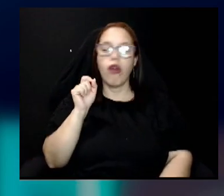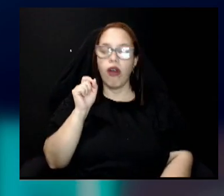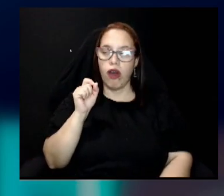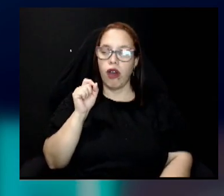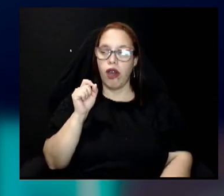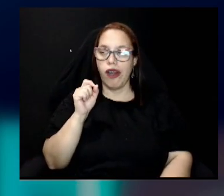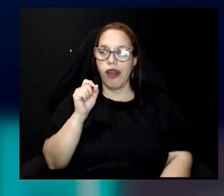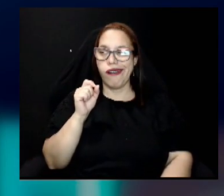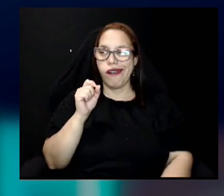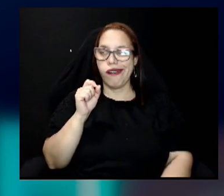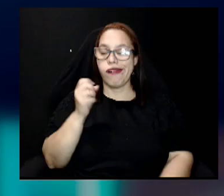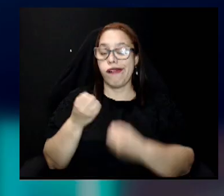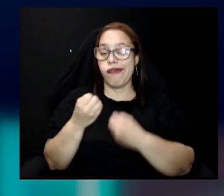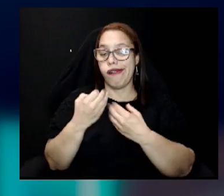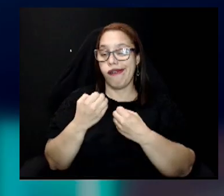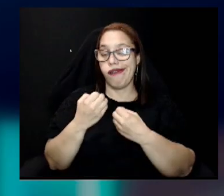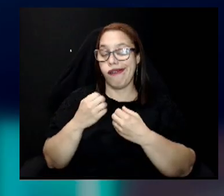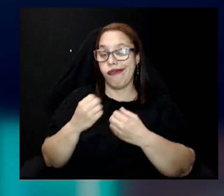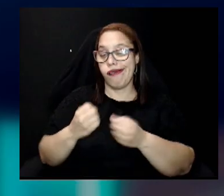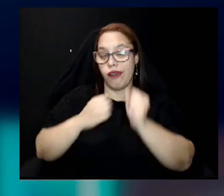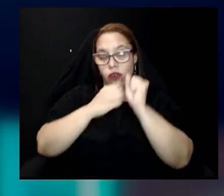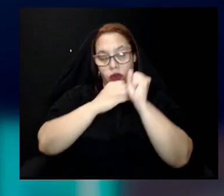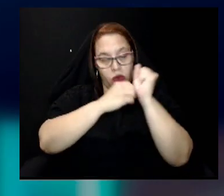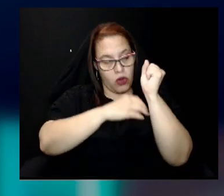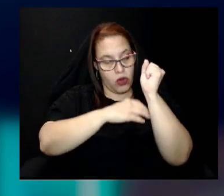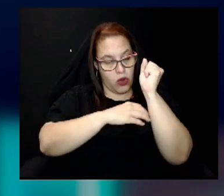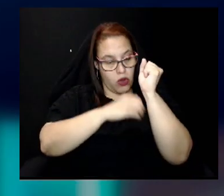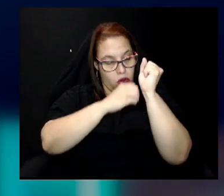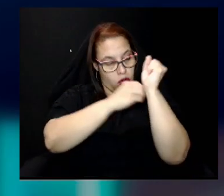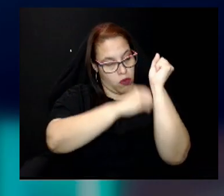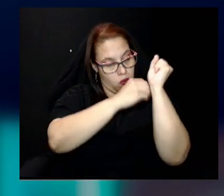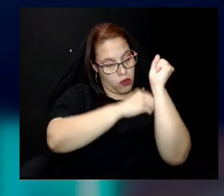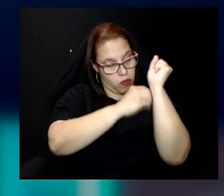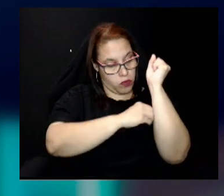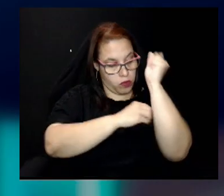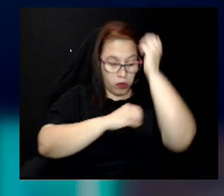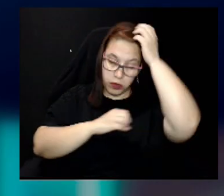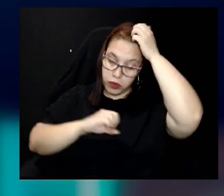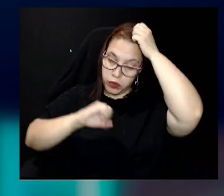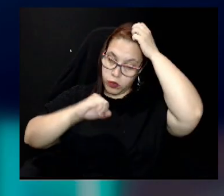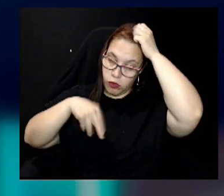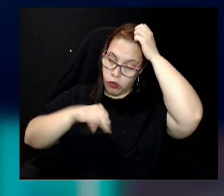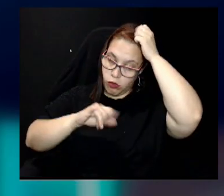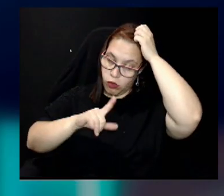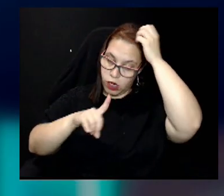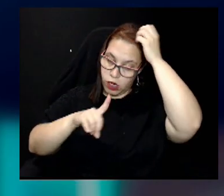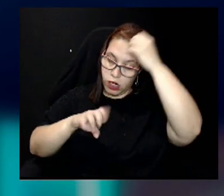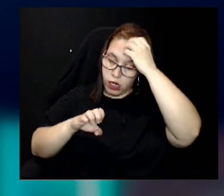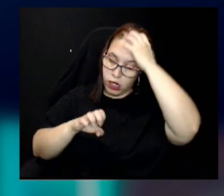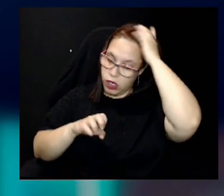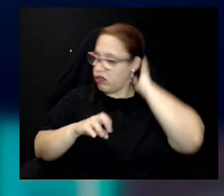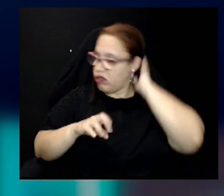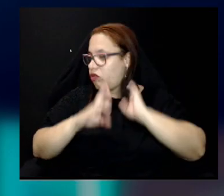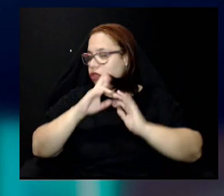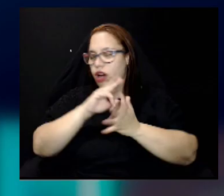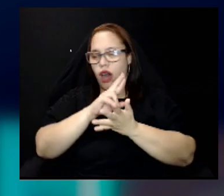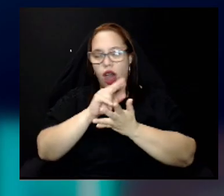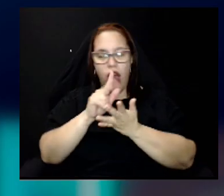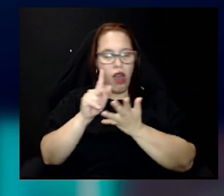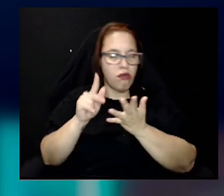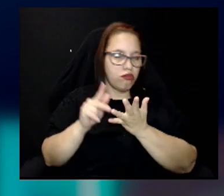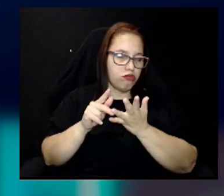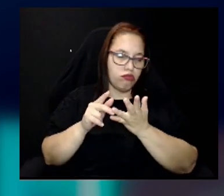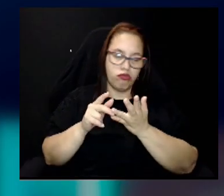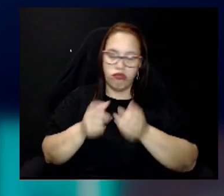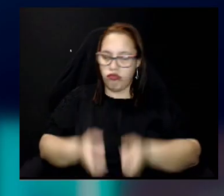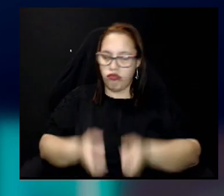ensina a nossa imunidade a combater as células tumorais. A imunoterapia já teve vários flertes com o câncer do ovário, ela nunca teve um